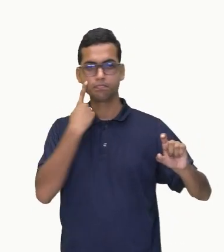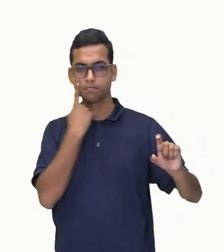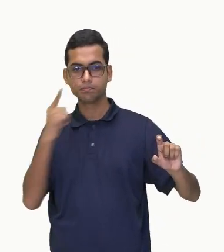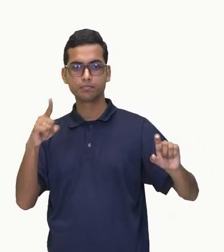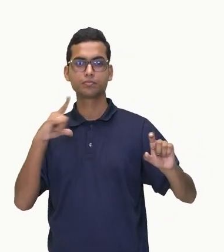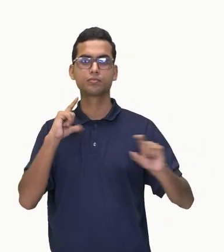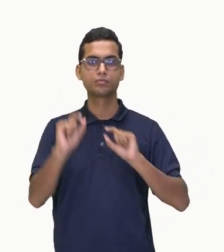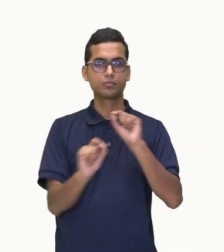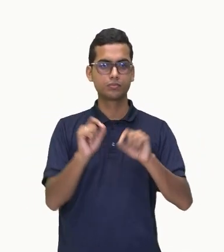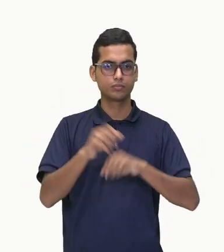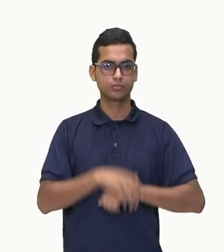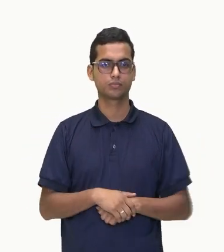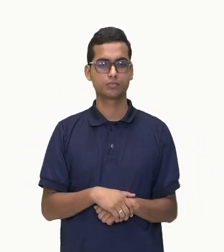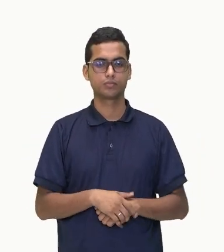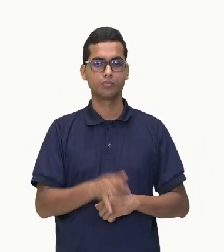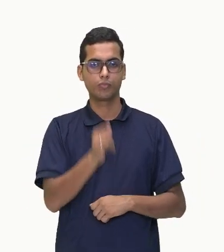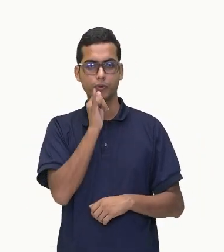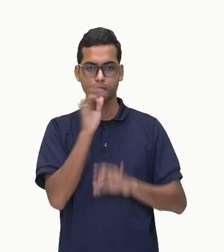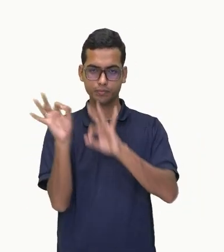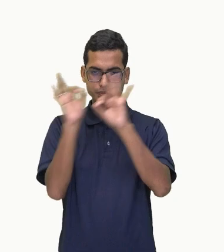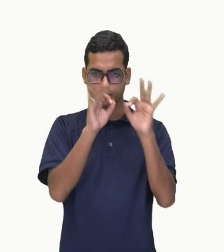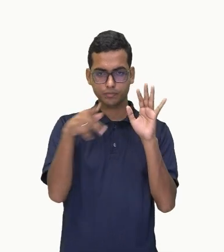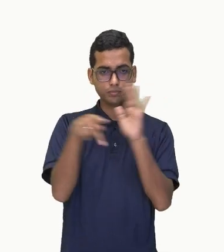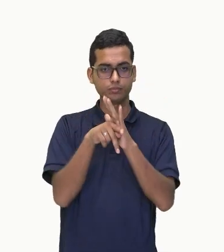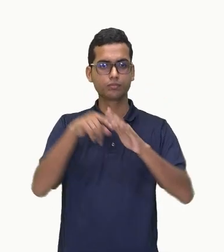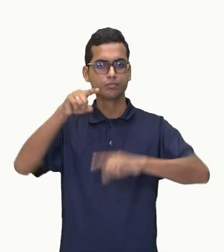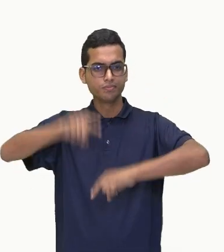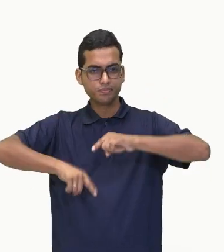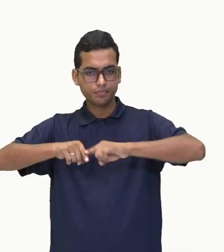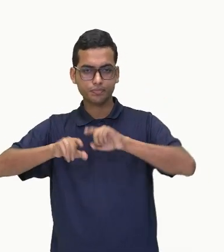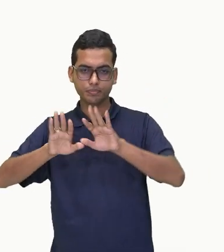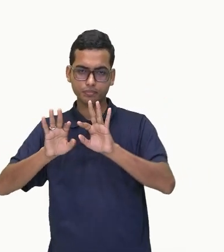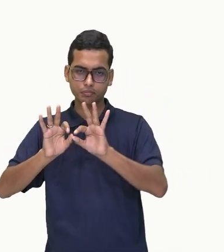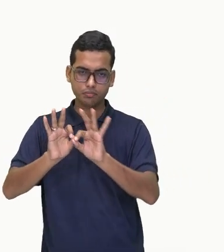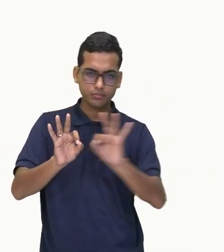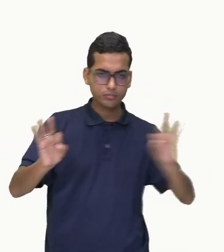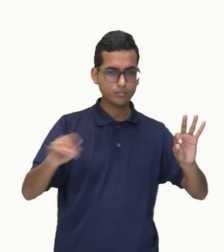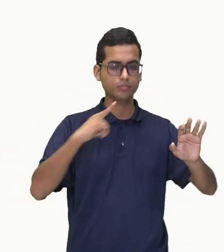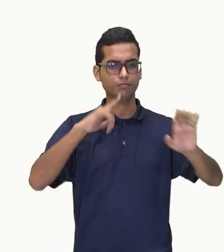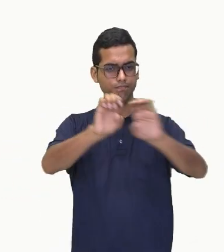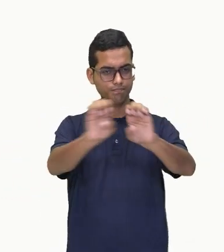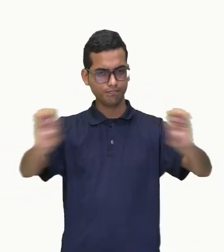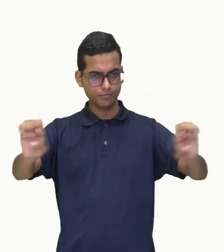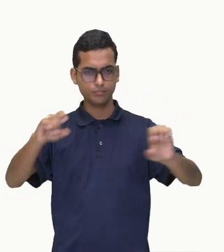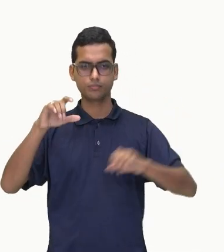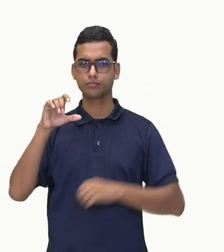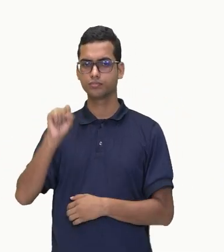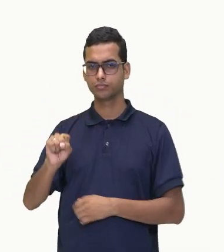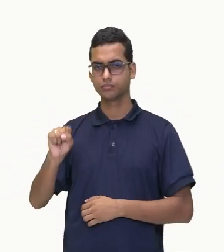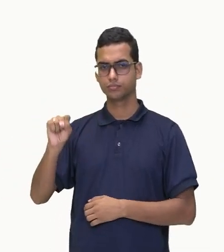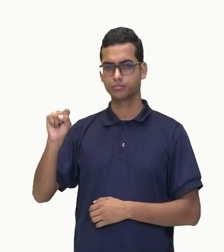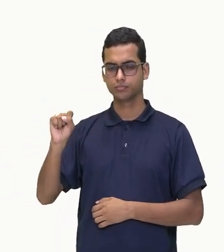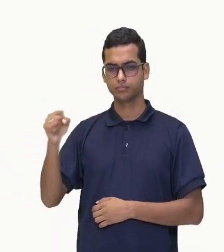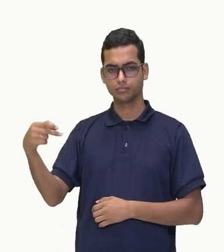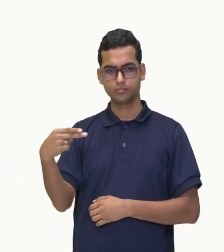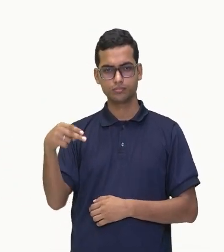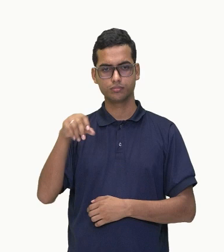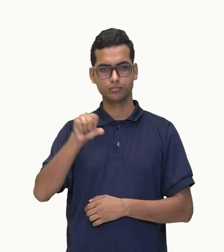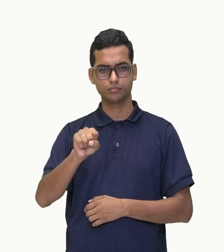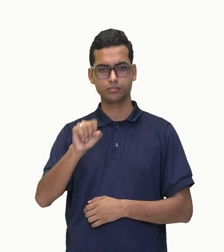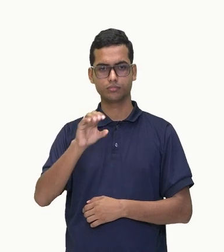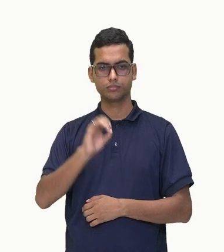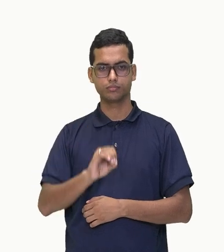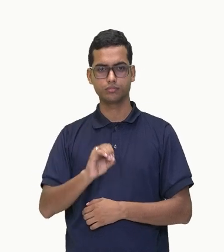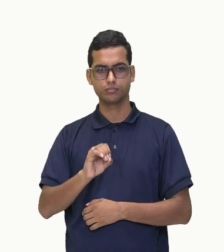movimenta-se sobre uma trajetória. Aí você tem, ó, a equação do sorvete,